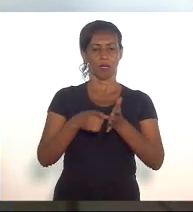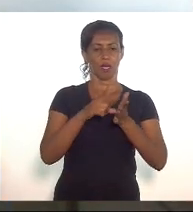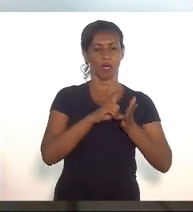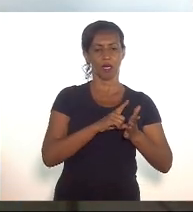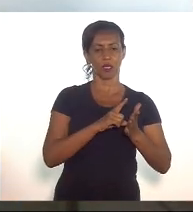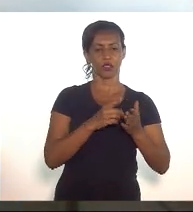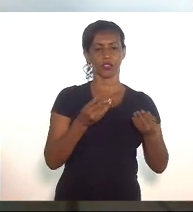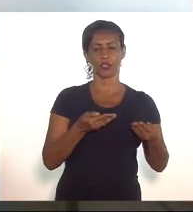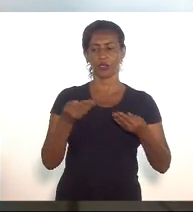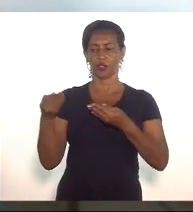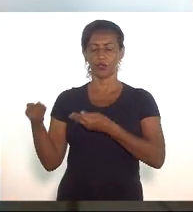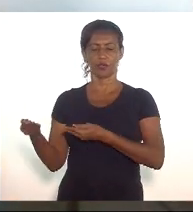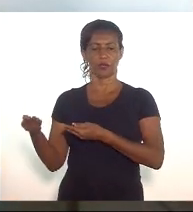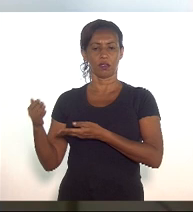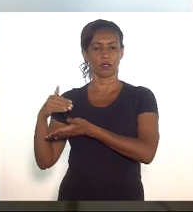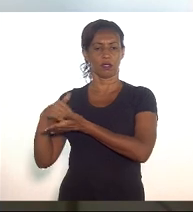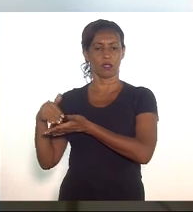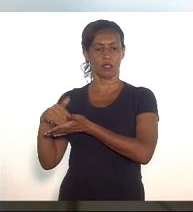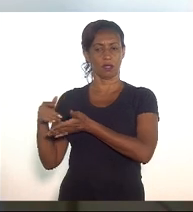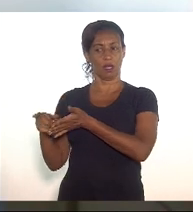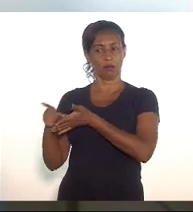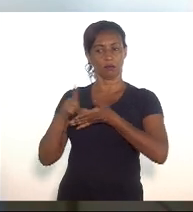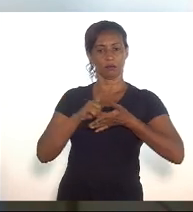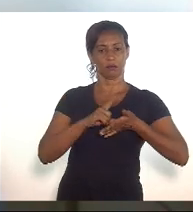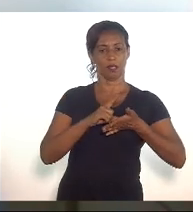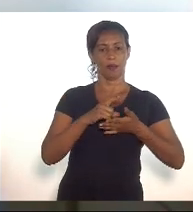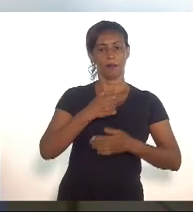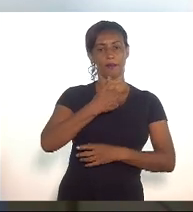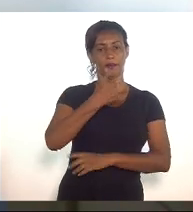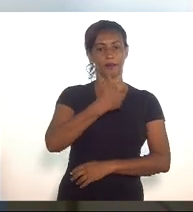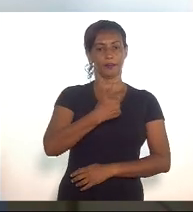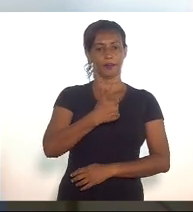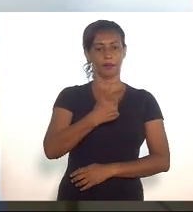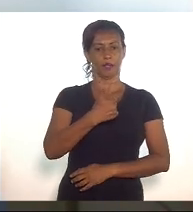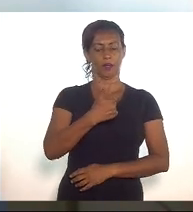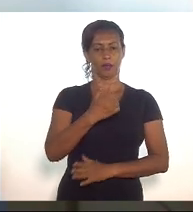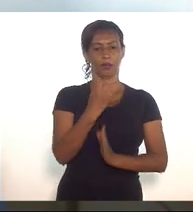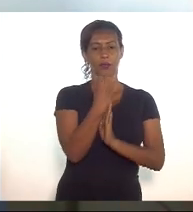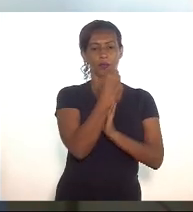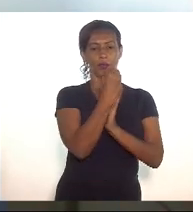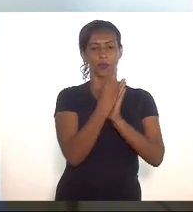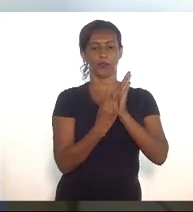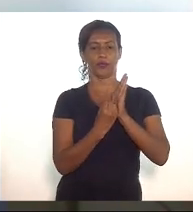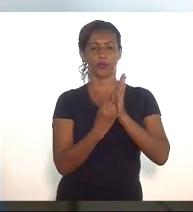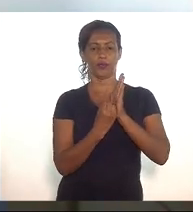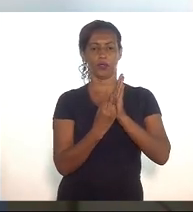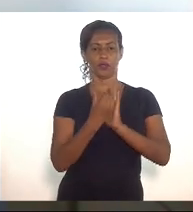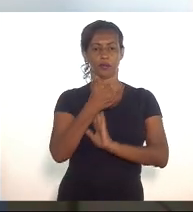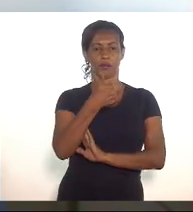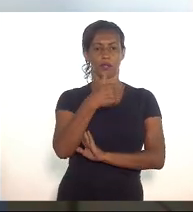fazer três deliberações. Primeiro, o ofício